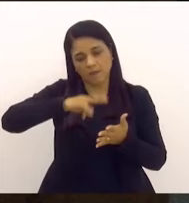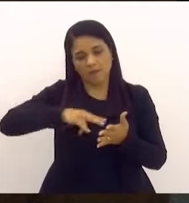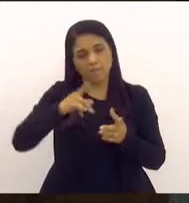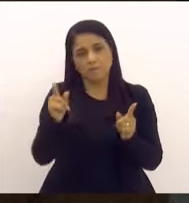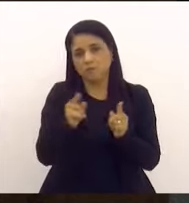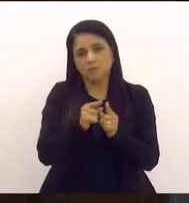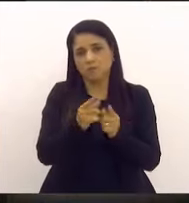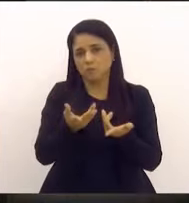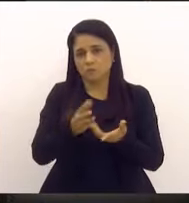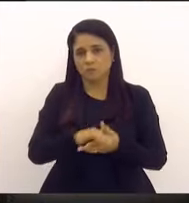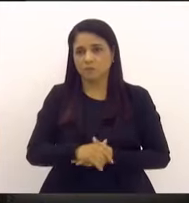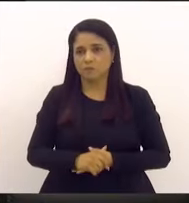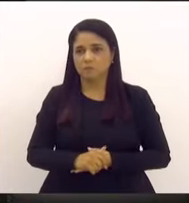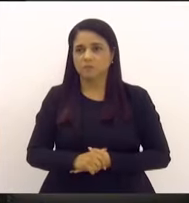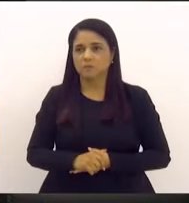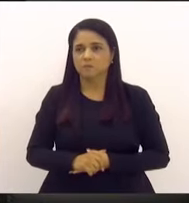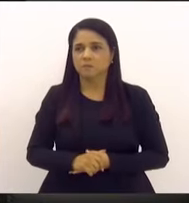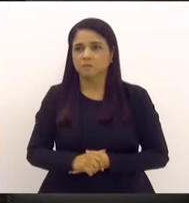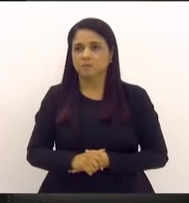pequeno.